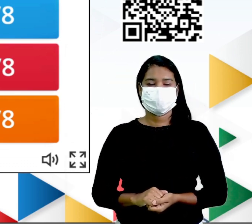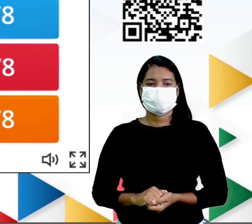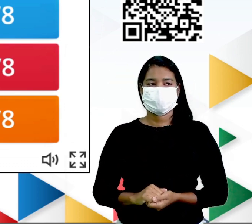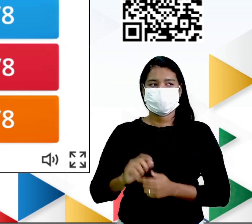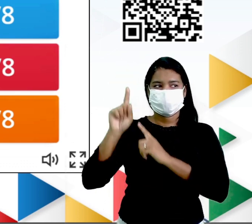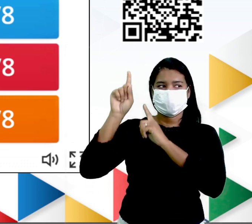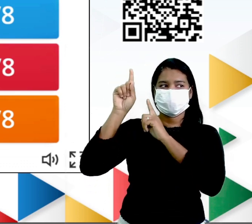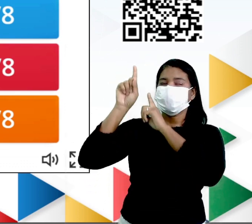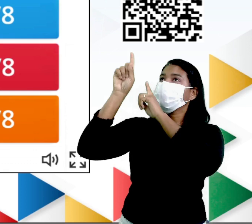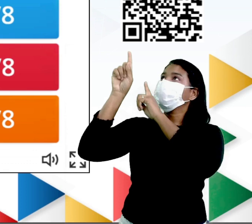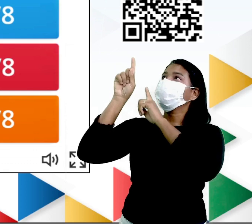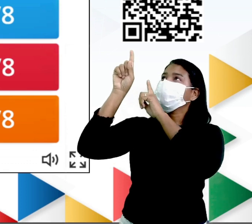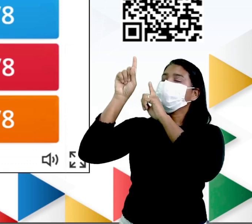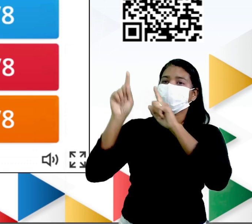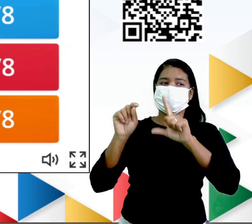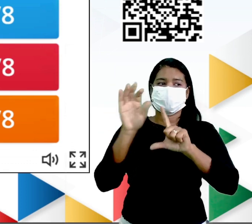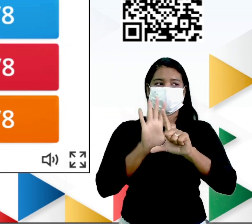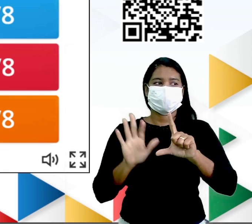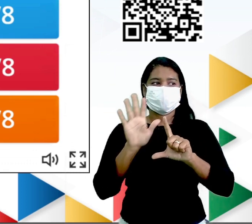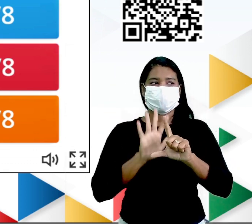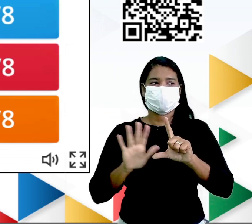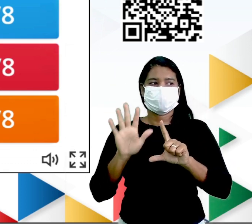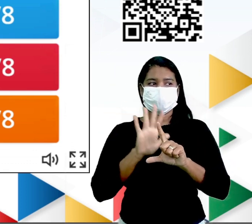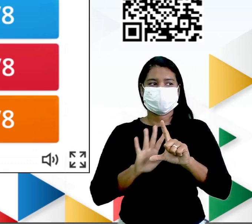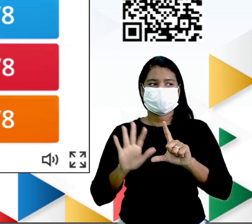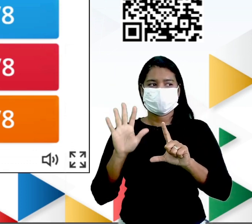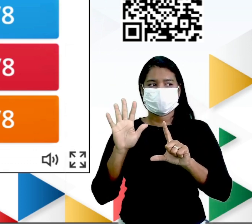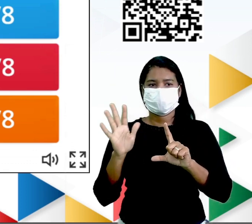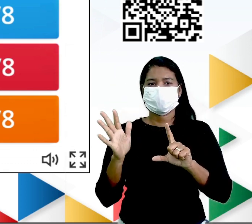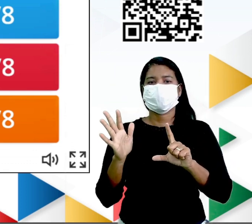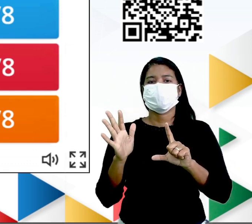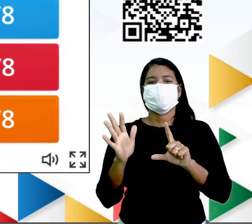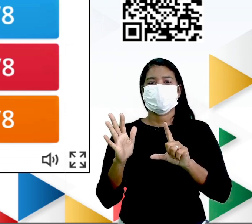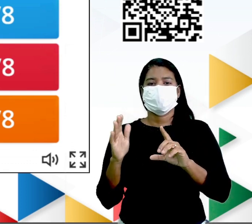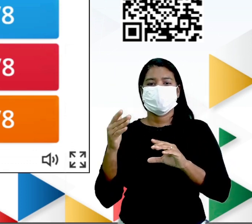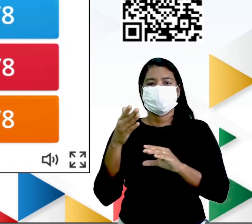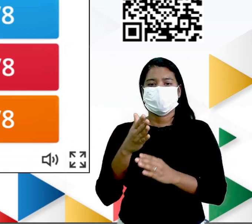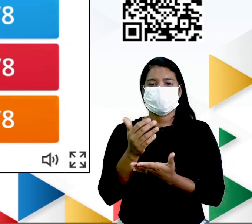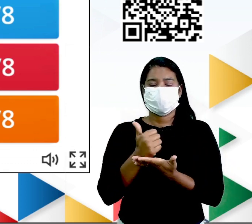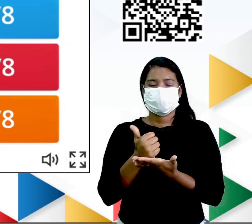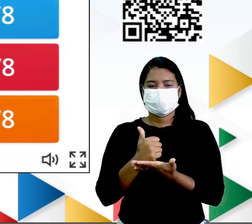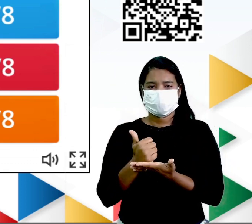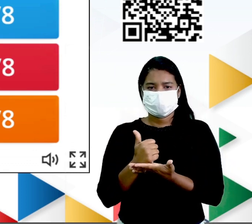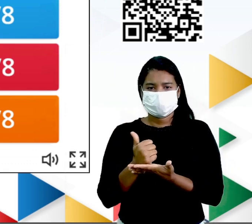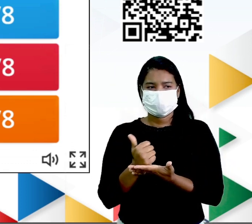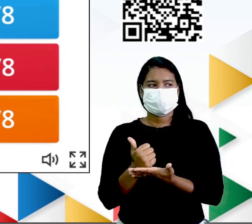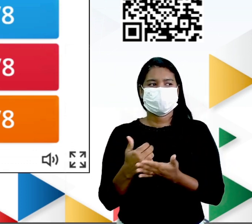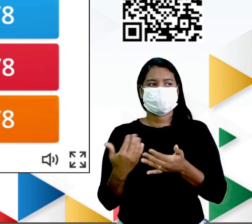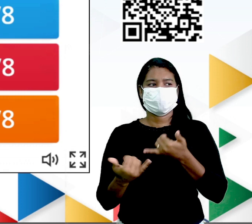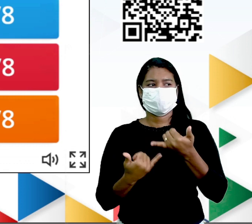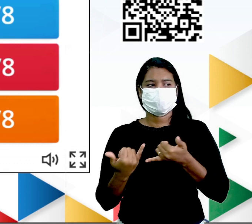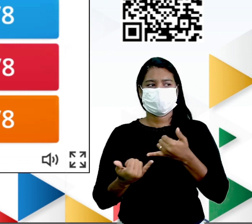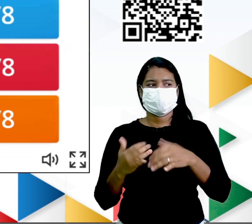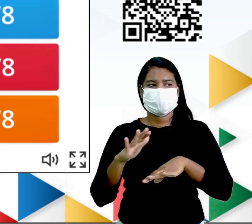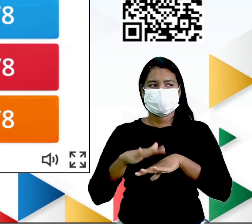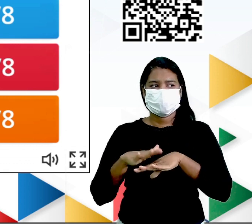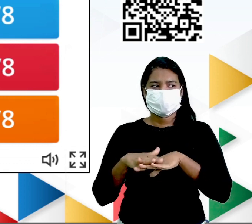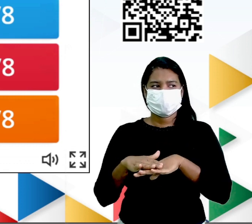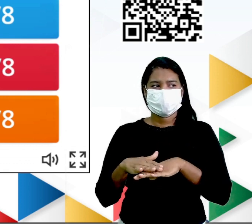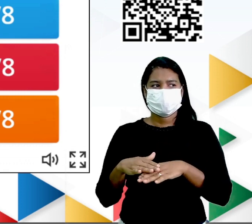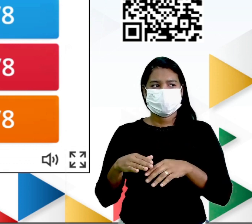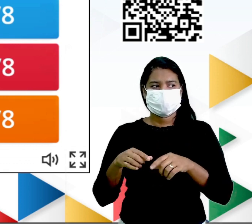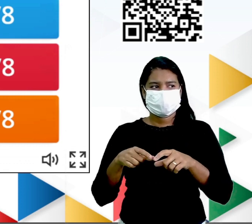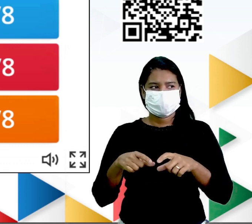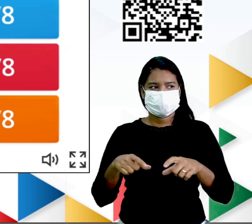E aí você vai apontar a tua câmera para esse QR Code, você vai direto para essa plataforma e vai jogar. Olha aí embaixo na plataforma